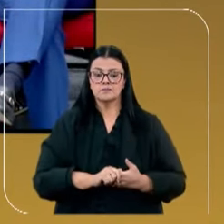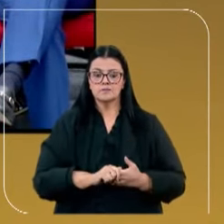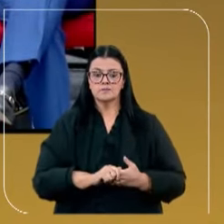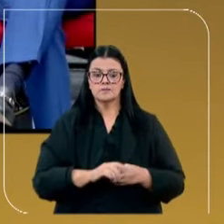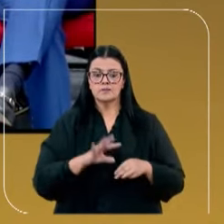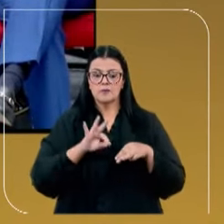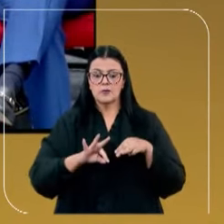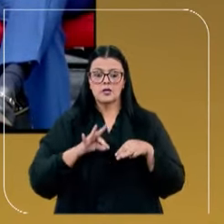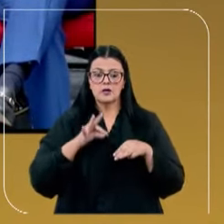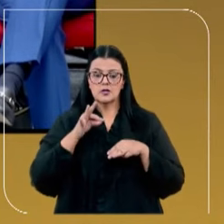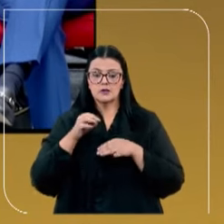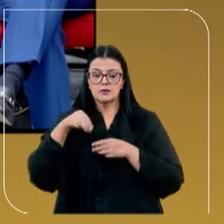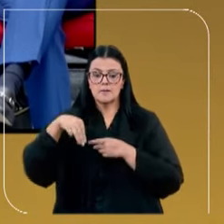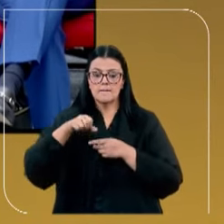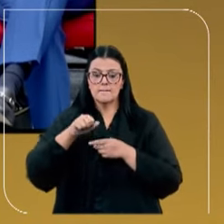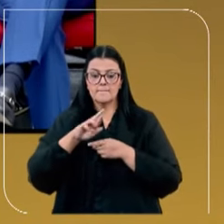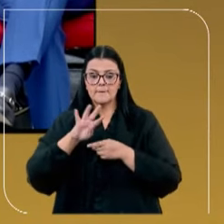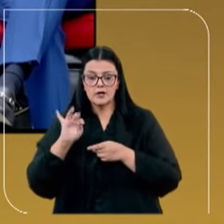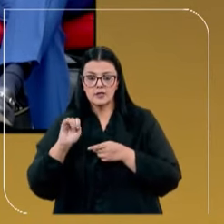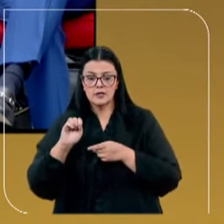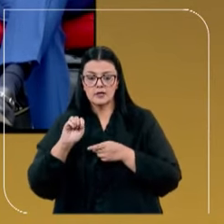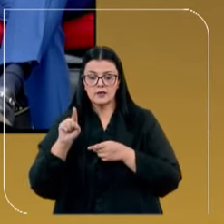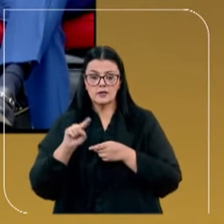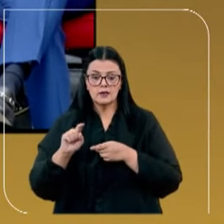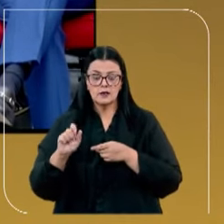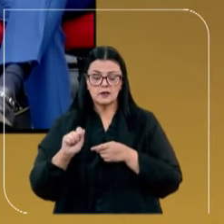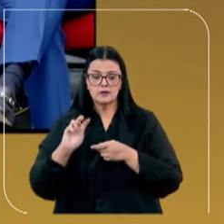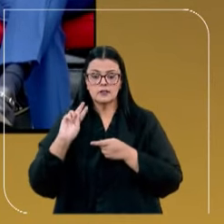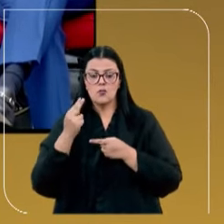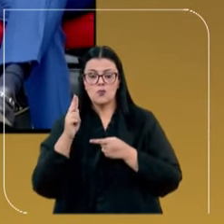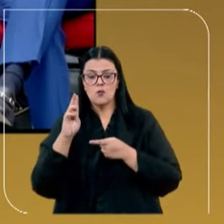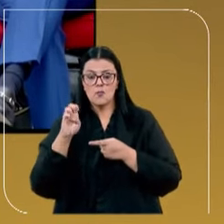ministro Humberto Martins, também aqui presentes, ex-diretores.